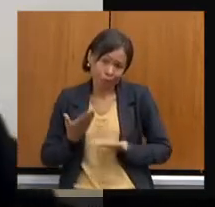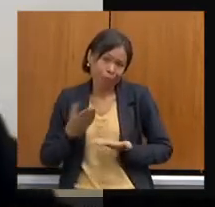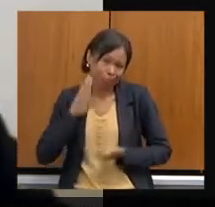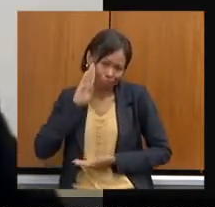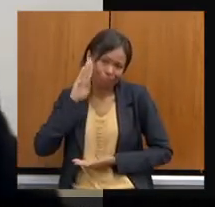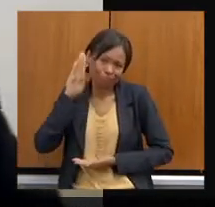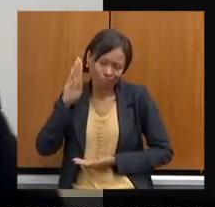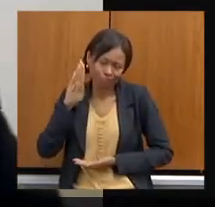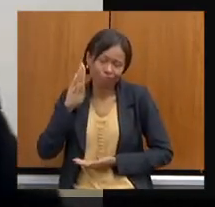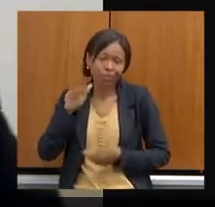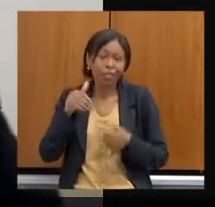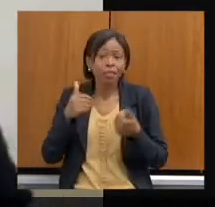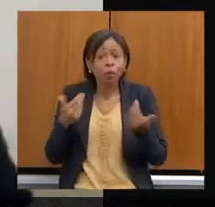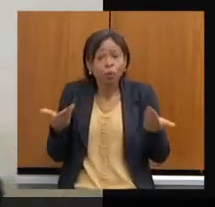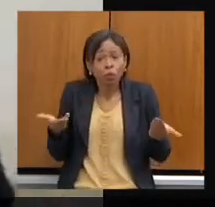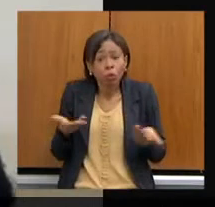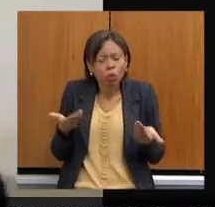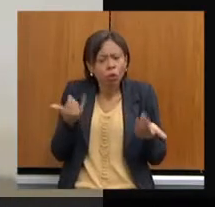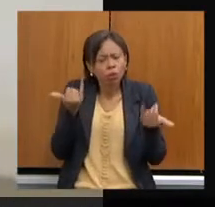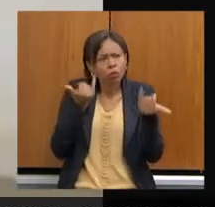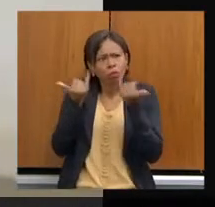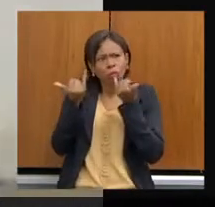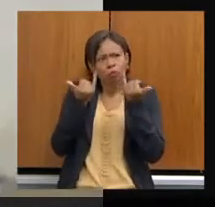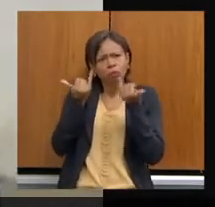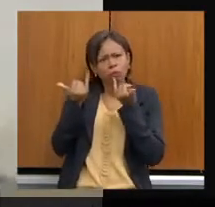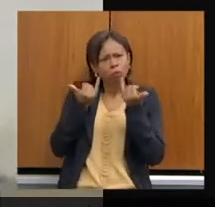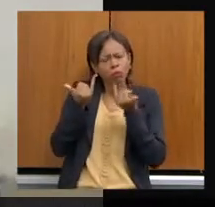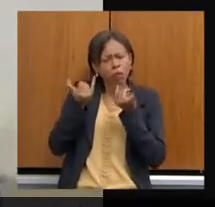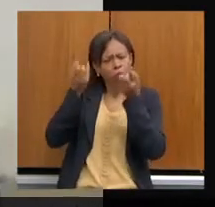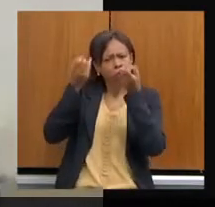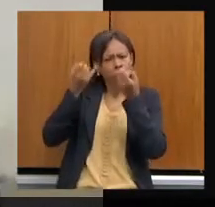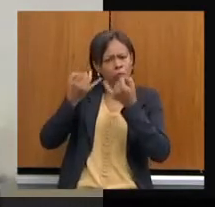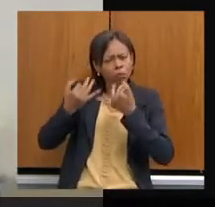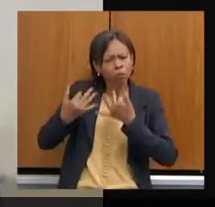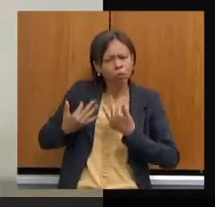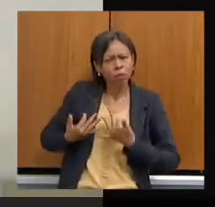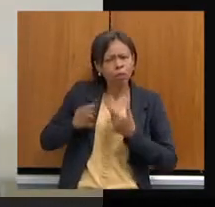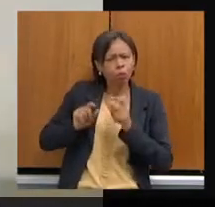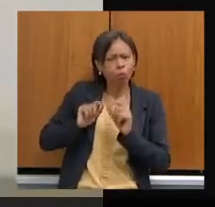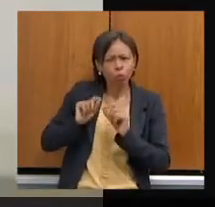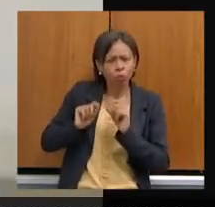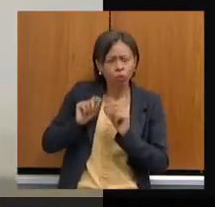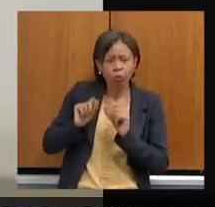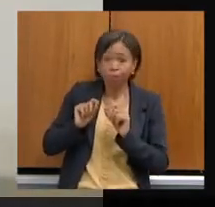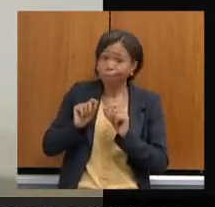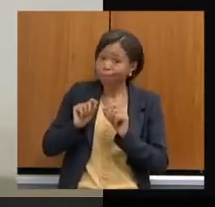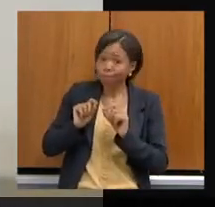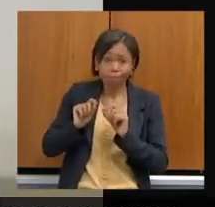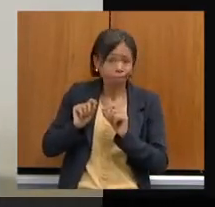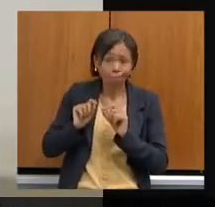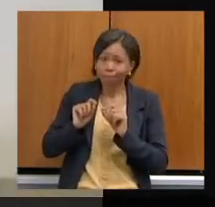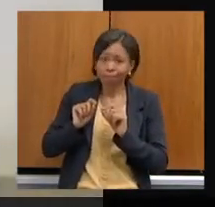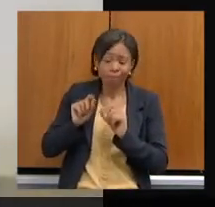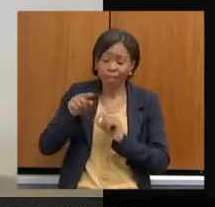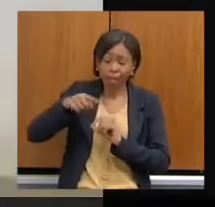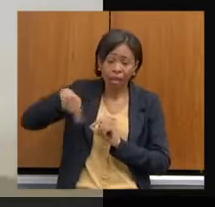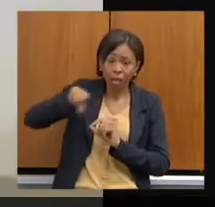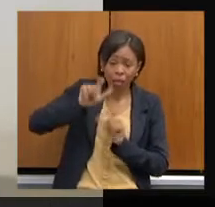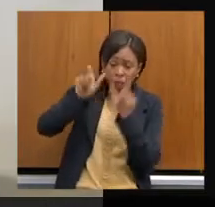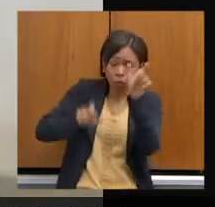ouvido recebido relatos é que não são colocados como prioritários